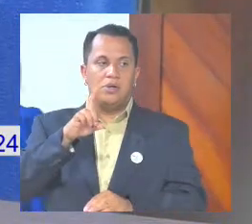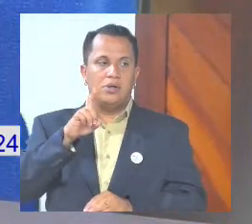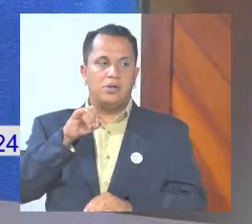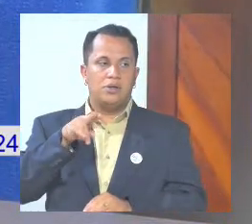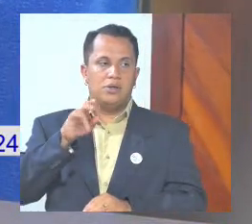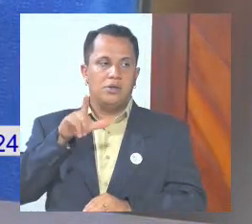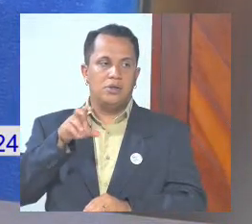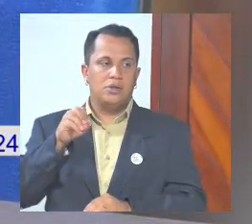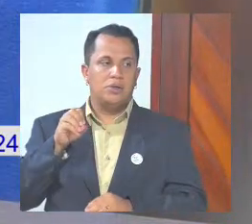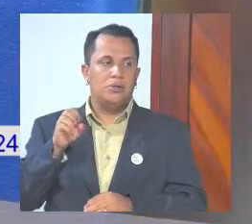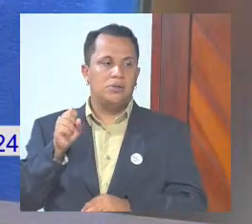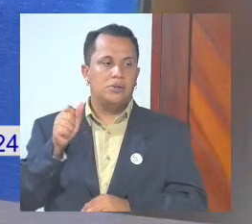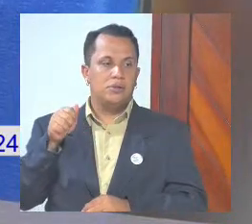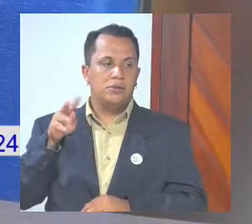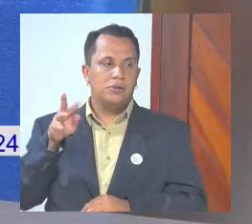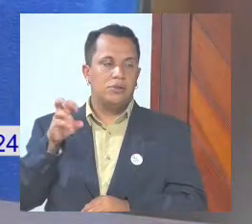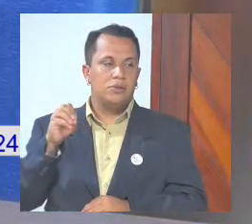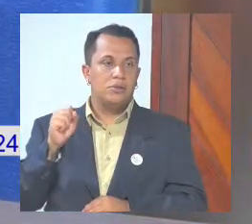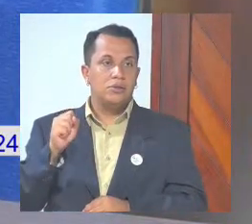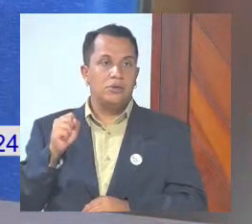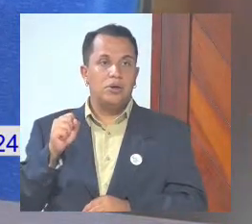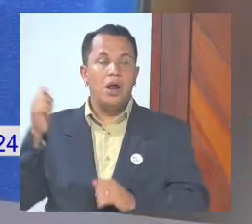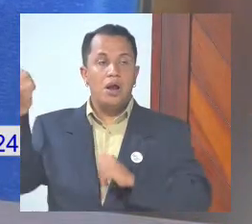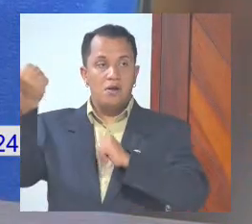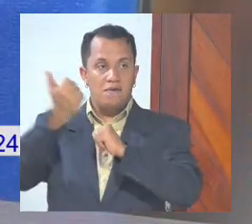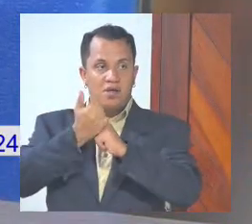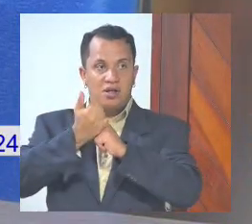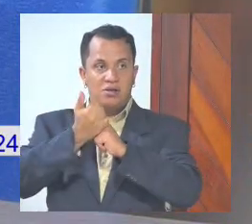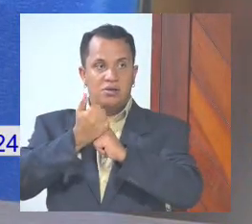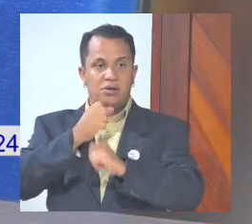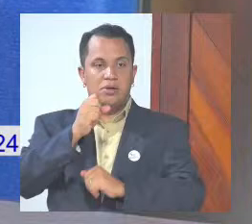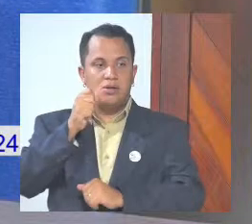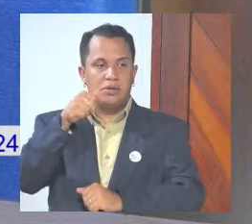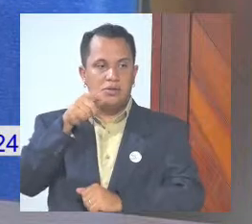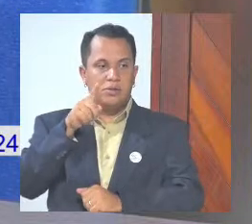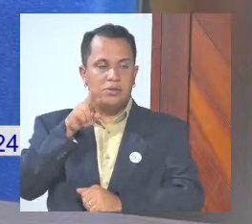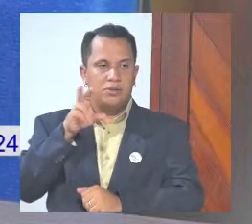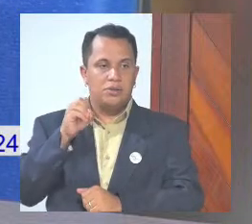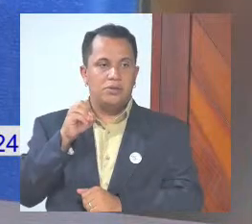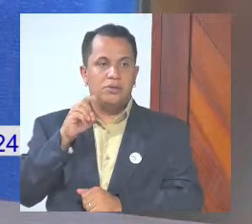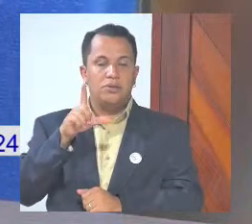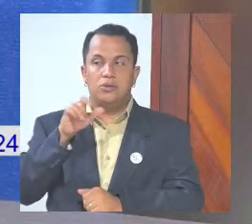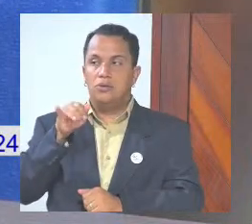Santos Soares Rodrigues, vice-líder Sandro Henrique Lima.